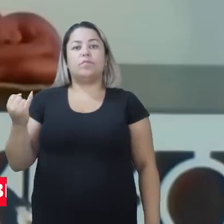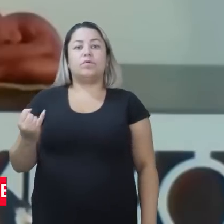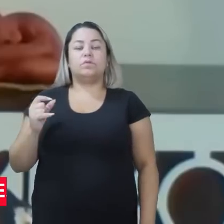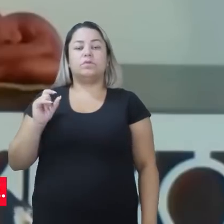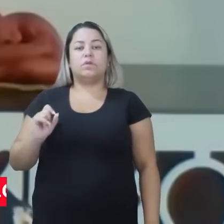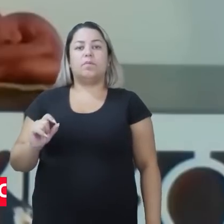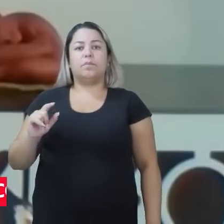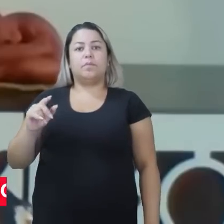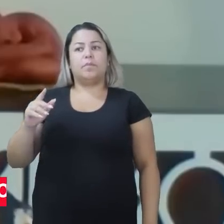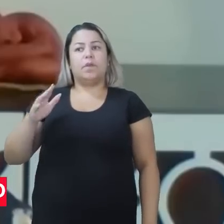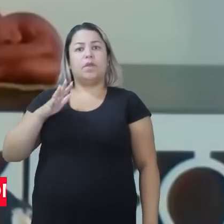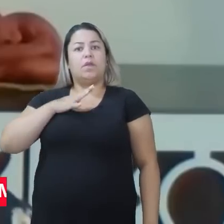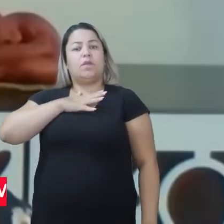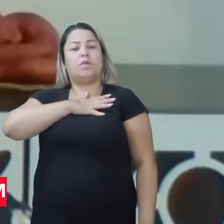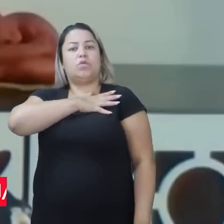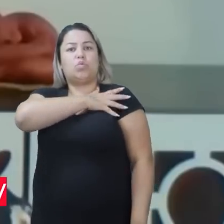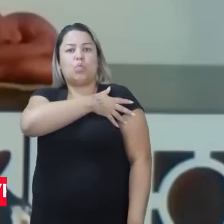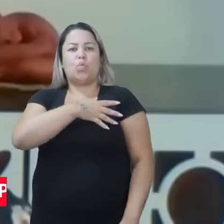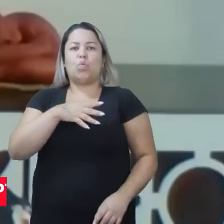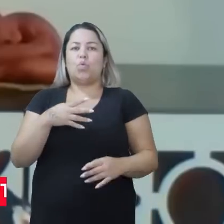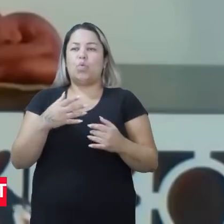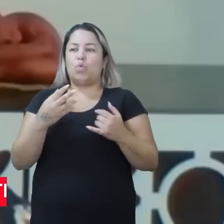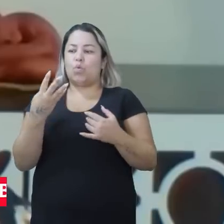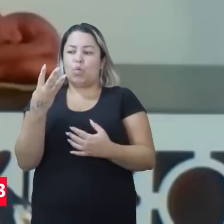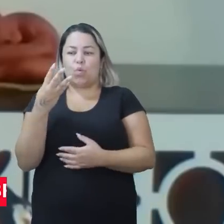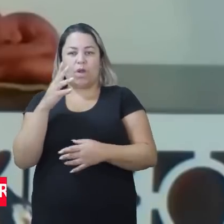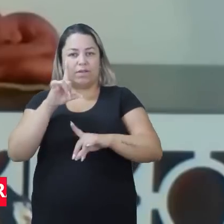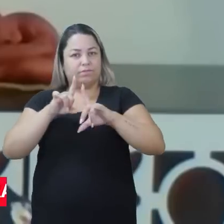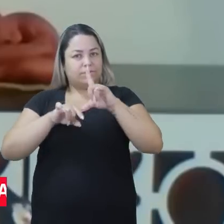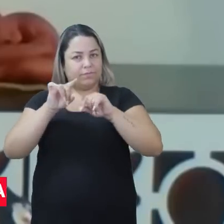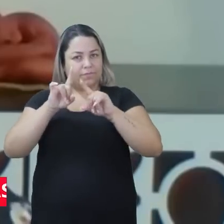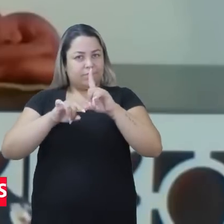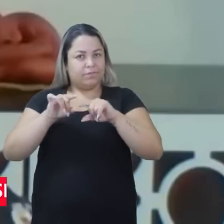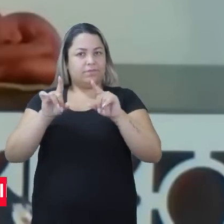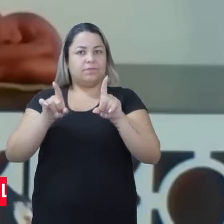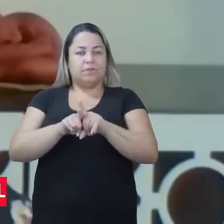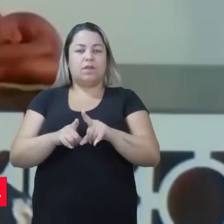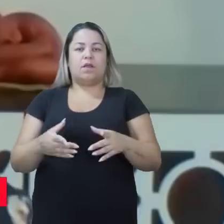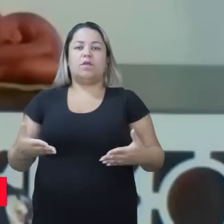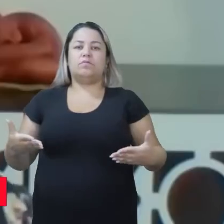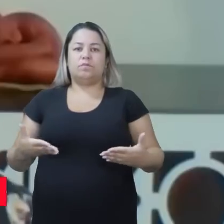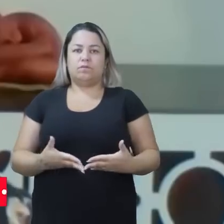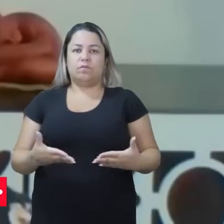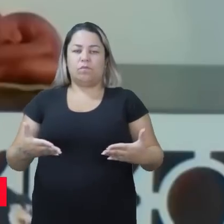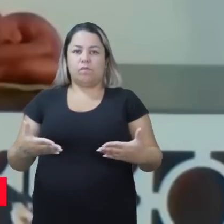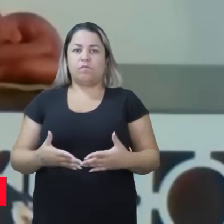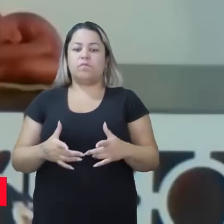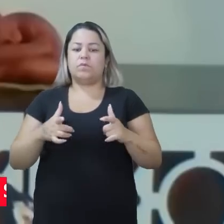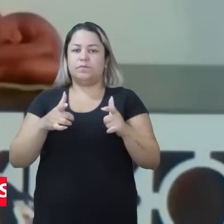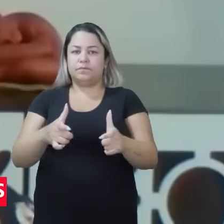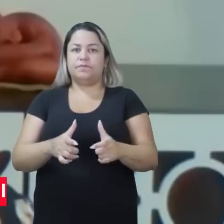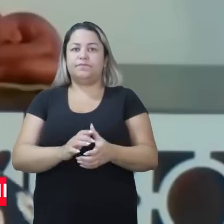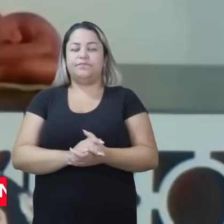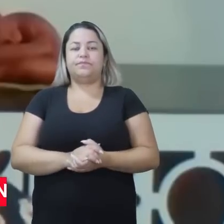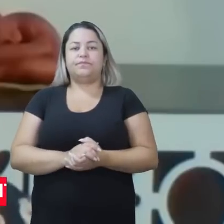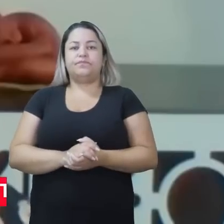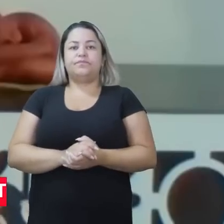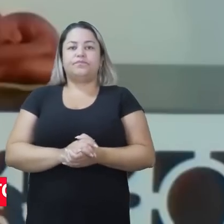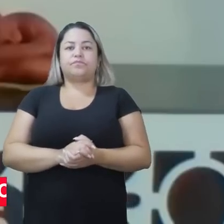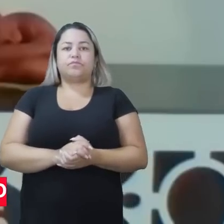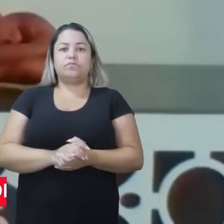que um general de 4 estrelas, né, esteja nesse momento, nesse lugar, porque